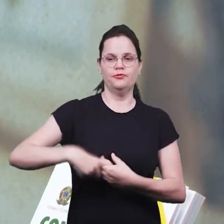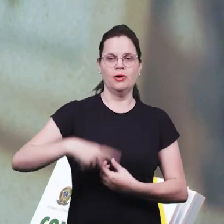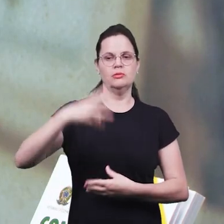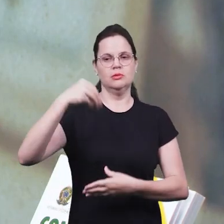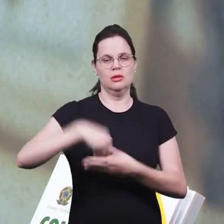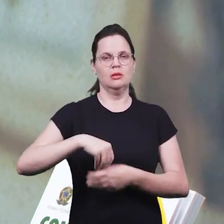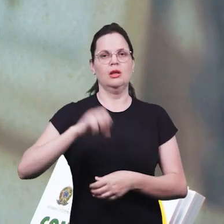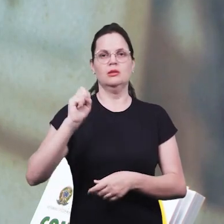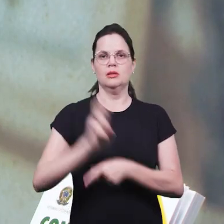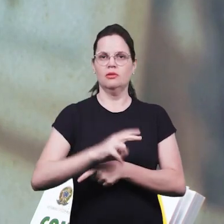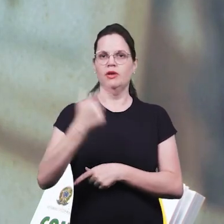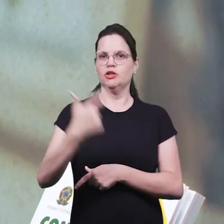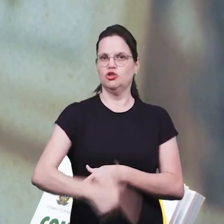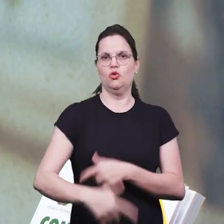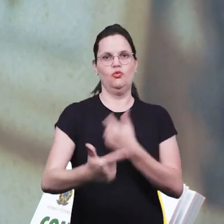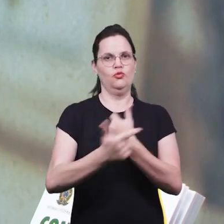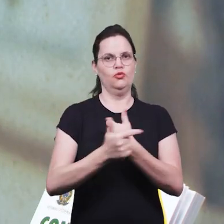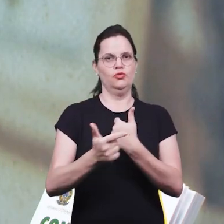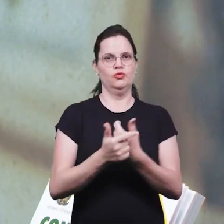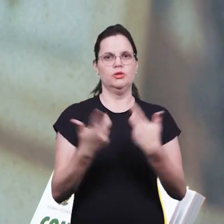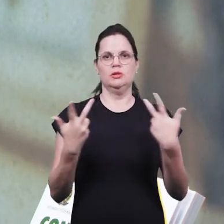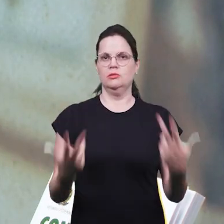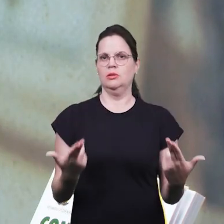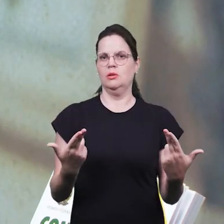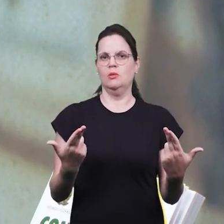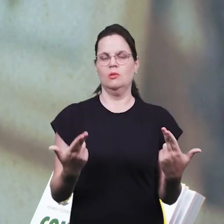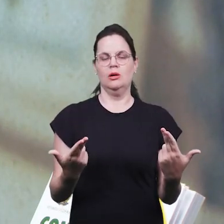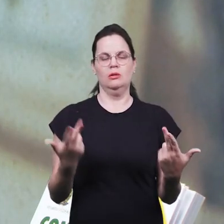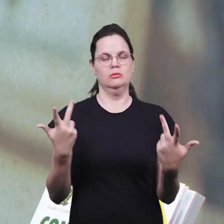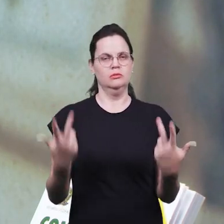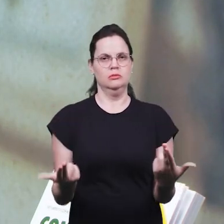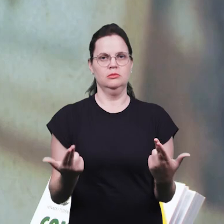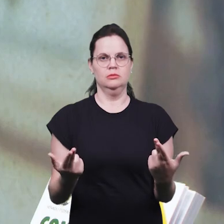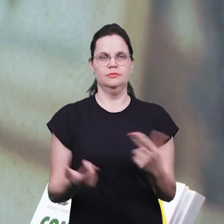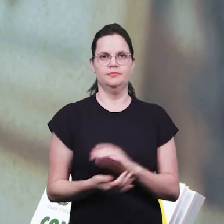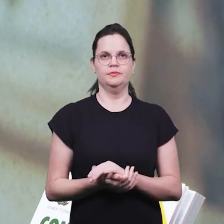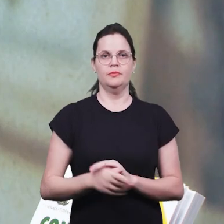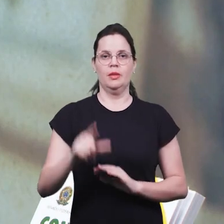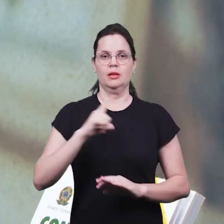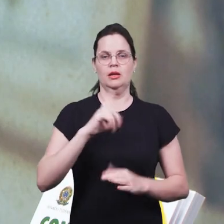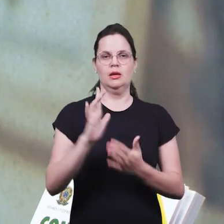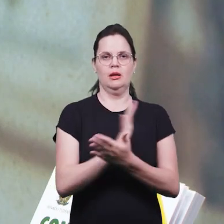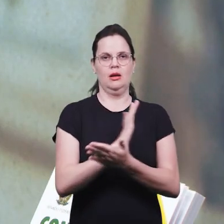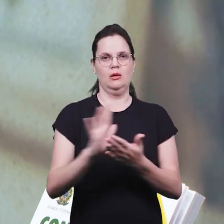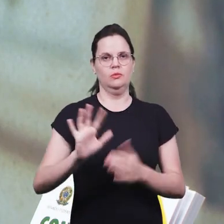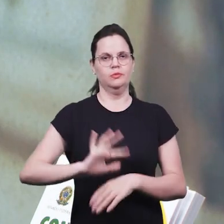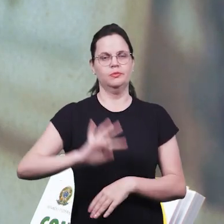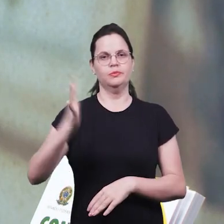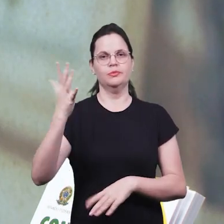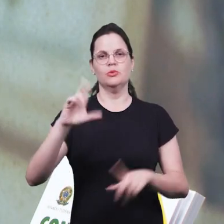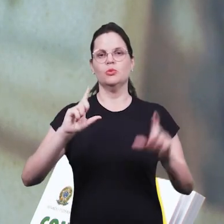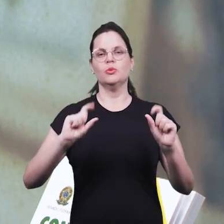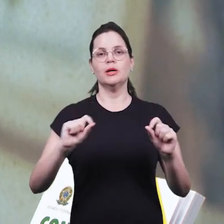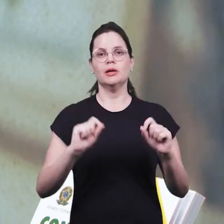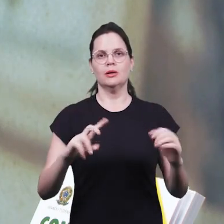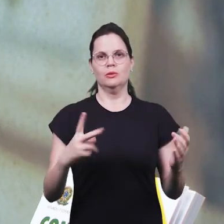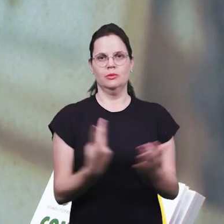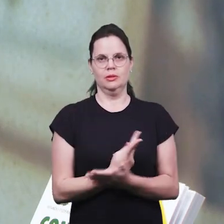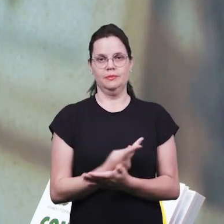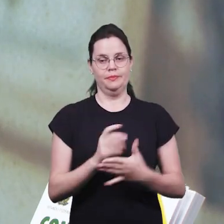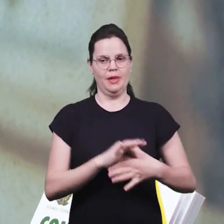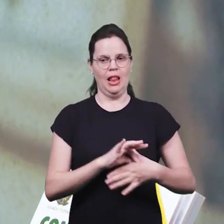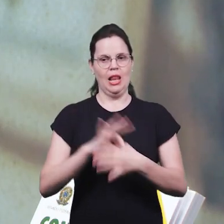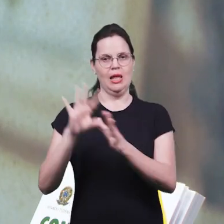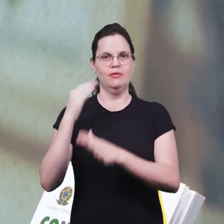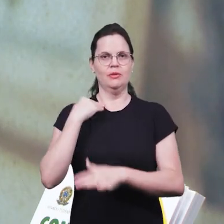na função e cargo que ela ocupava antes de ser demitida. Em alguns casos, doutor, quando um processo desse é levado para